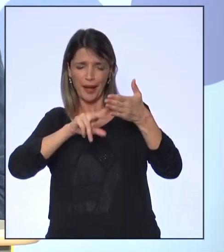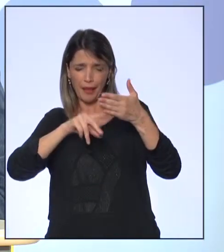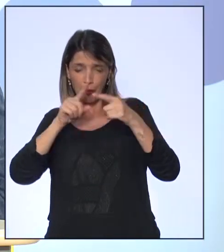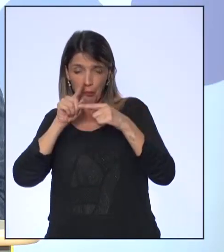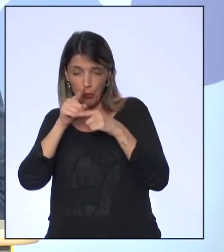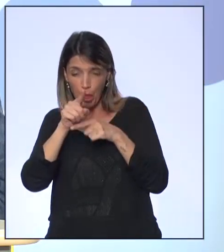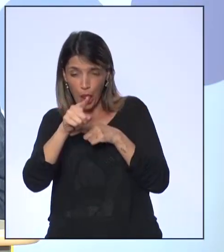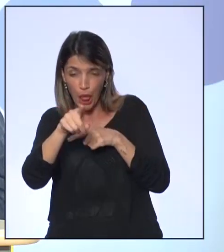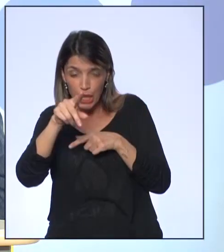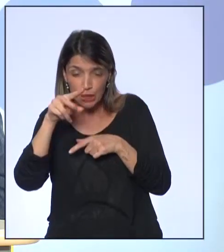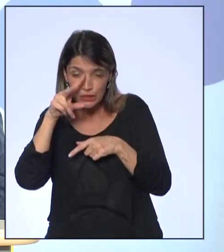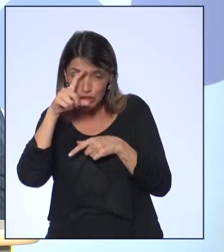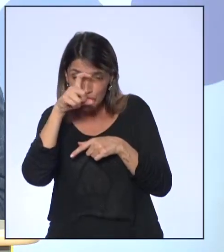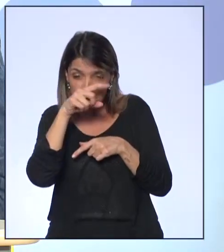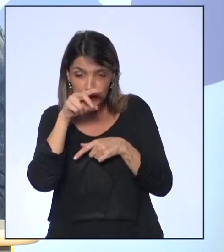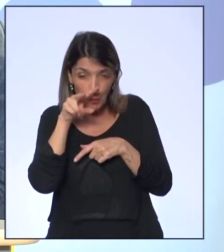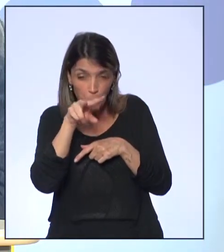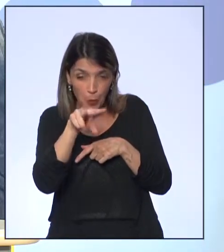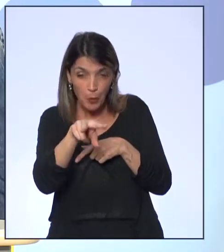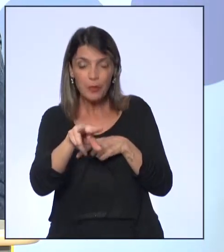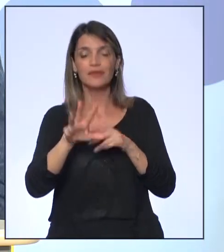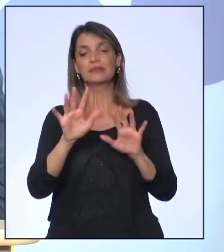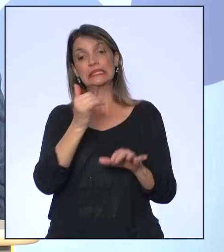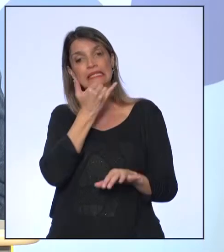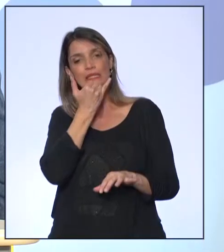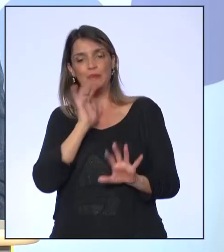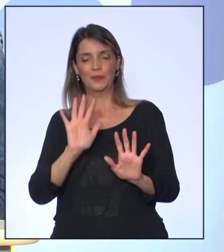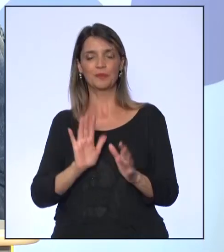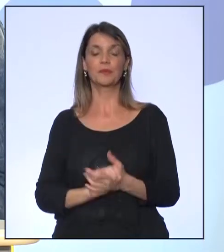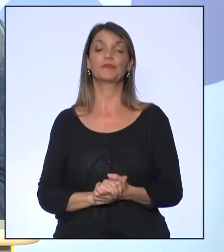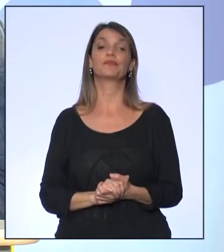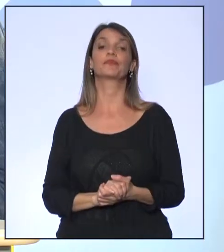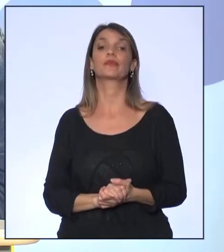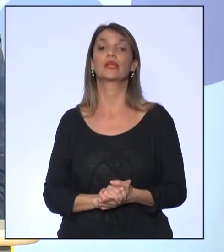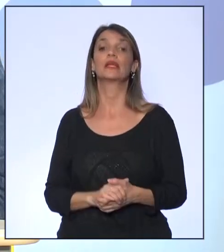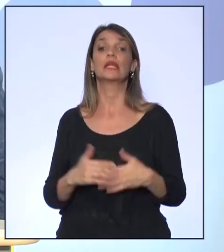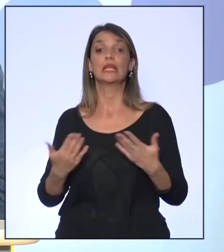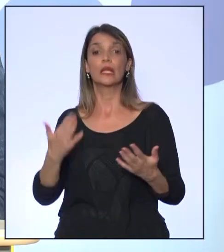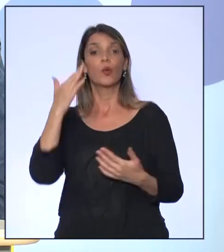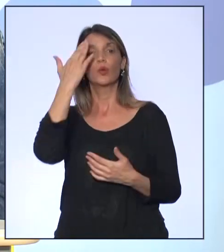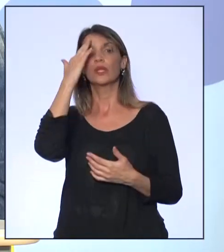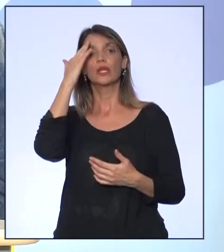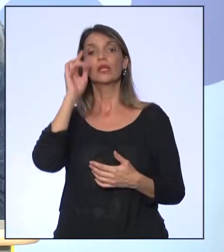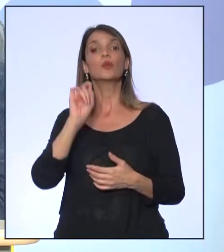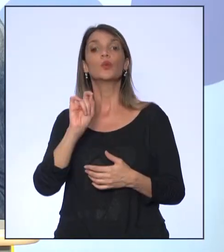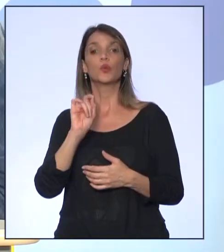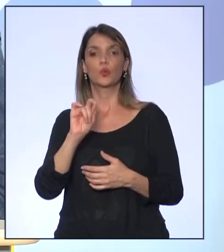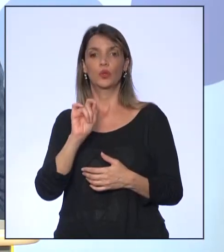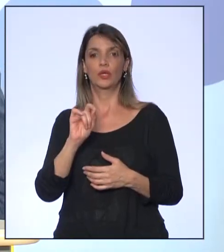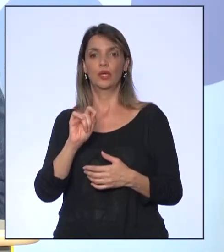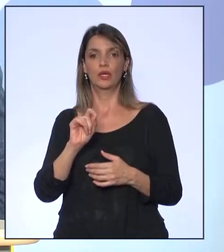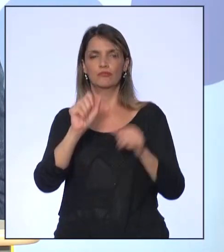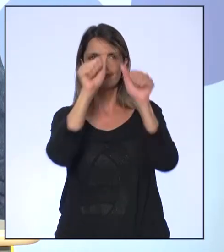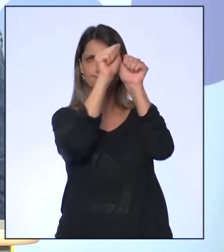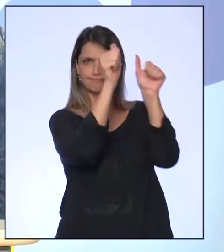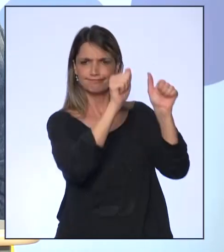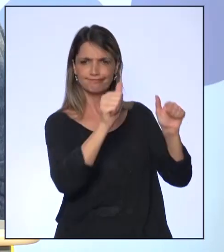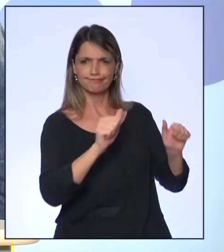difícil de eu ler aqui, está um pouquinho pequena aqui a letra. Mas olha só, tá, gente? Então, para a gente entender essa questão aí dos monumentos históricos,